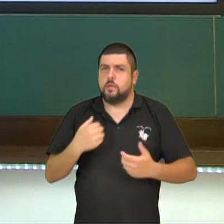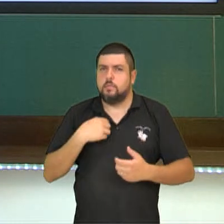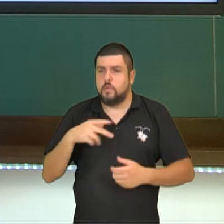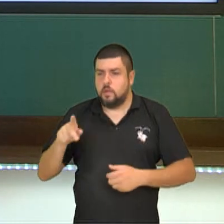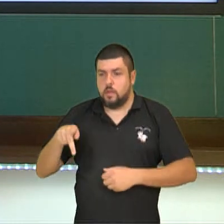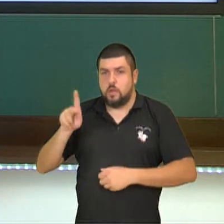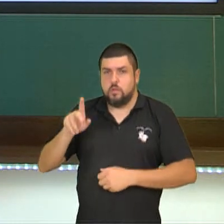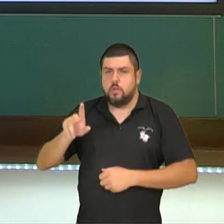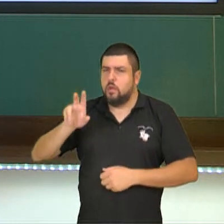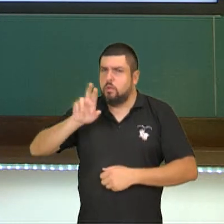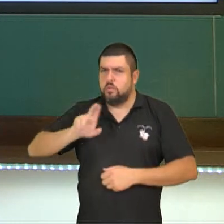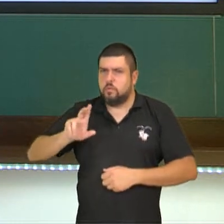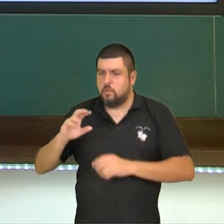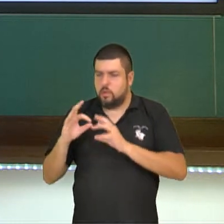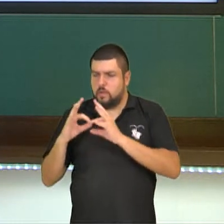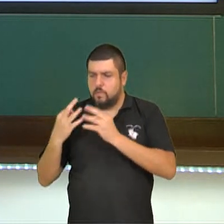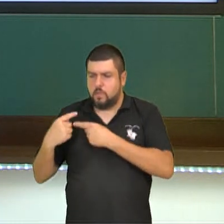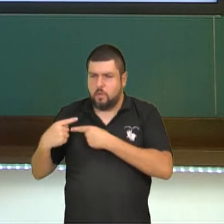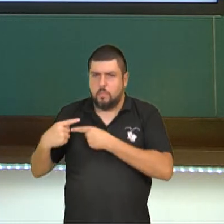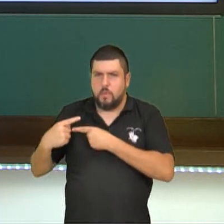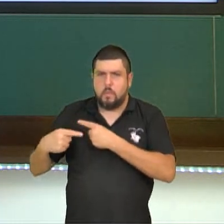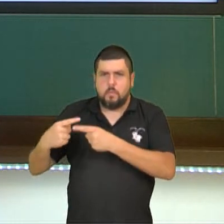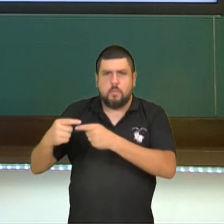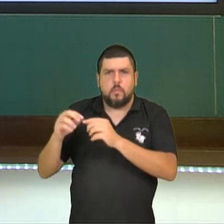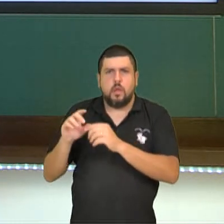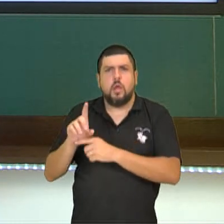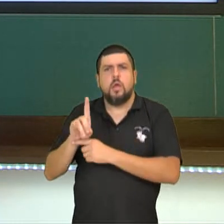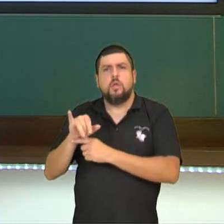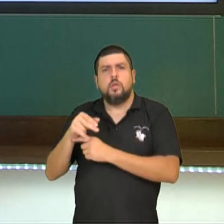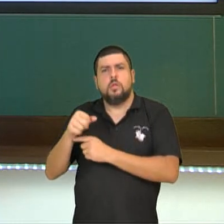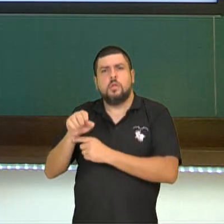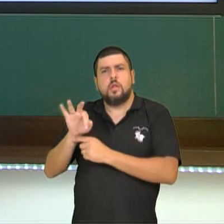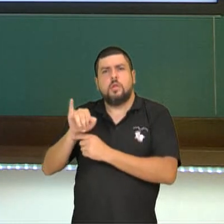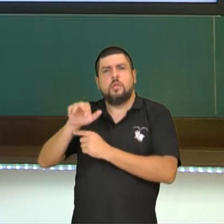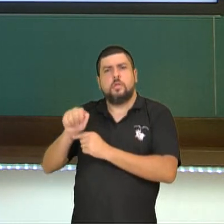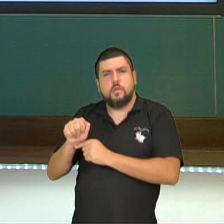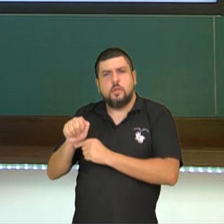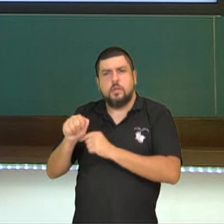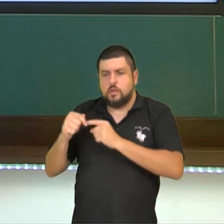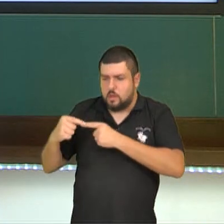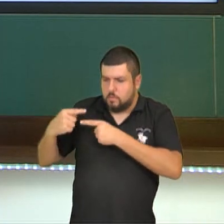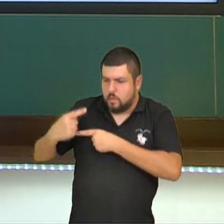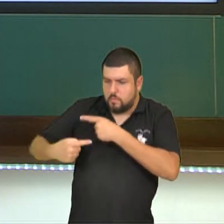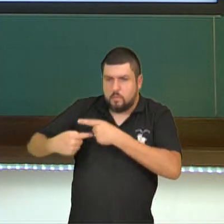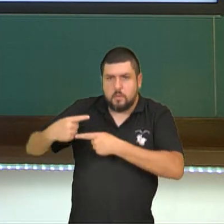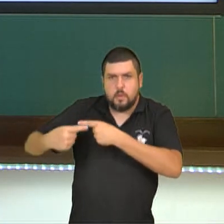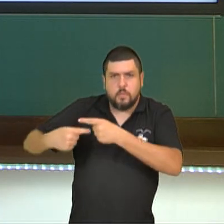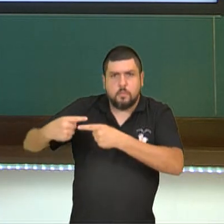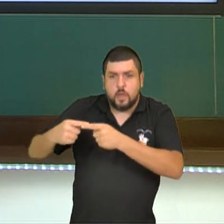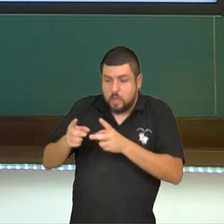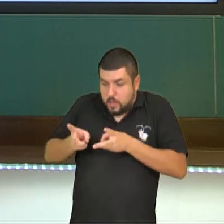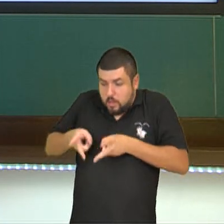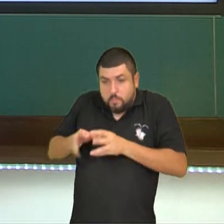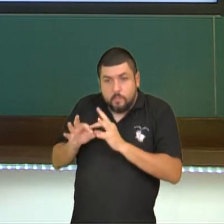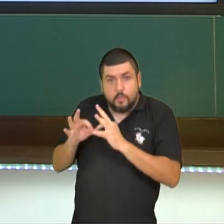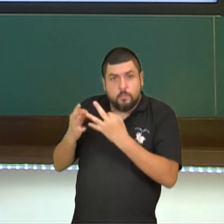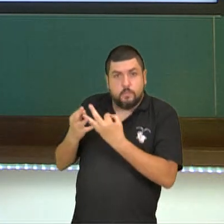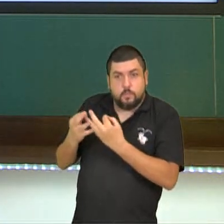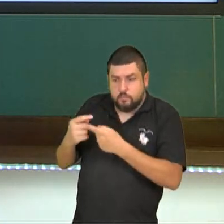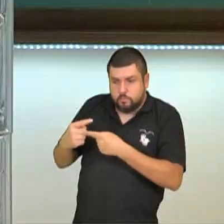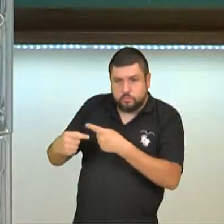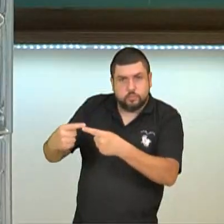não era por dinastia. O que é isso, professor, dinastia? Quando é passado de pai para filho, dentro daquela família.